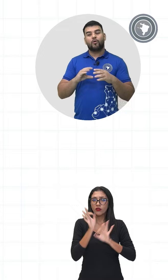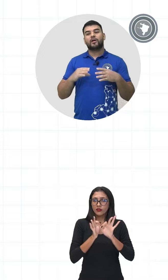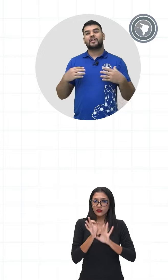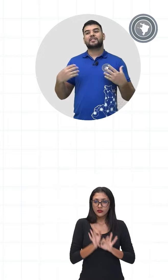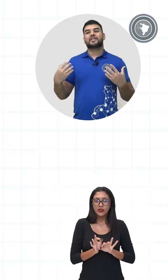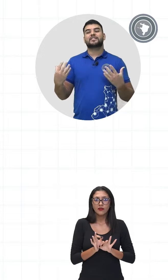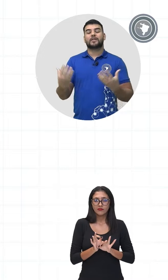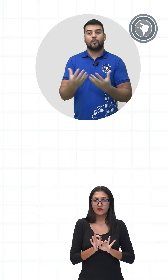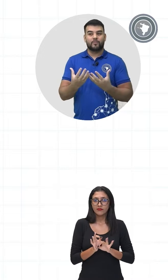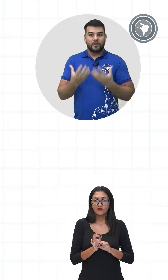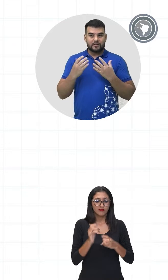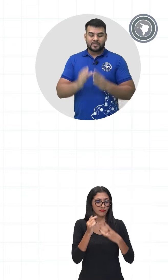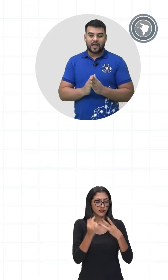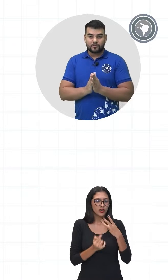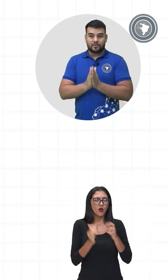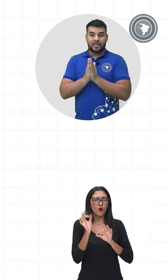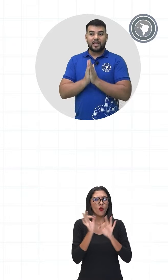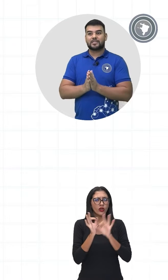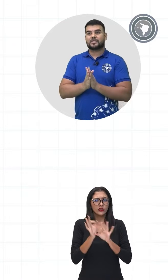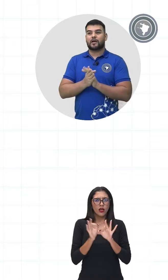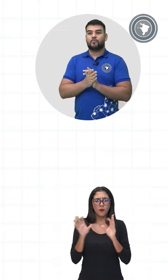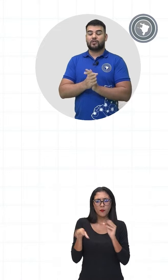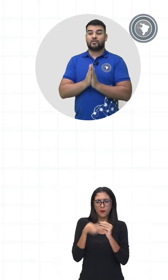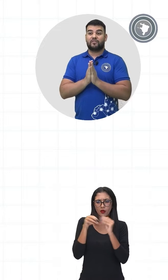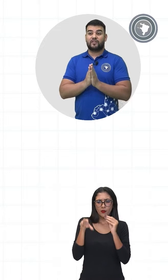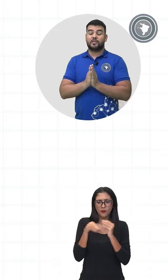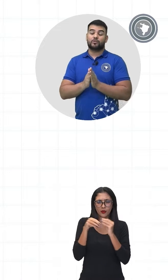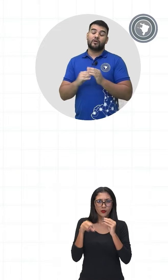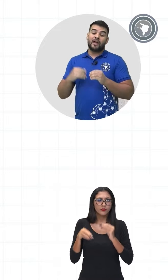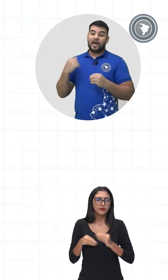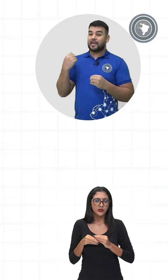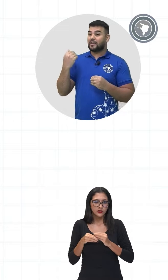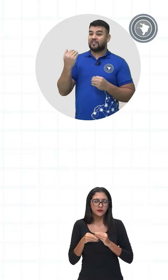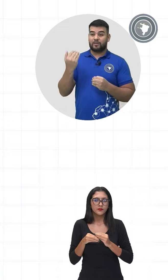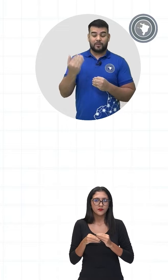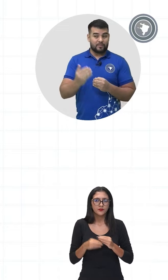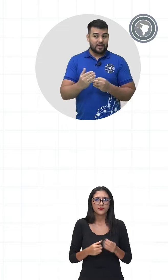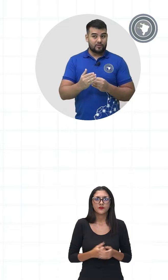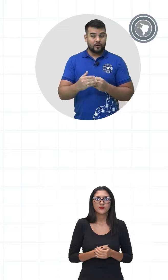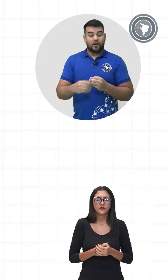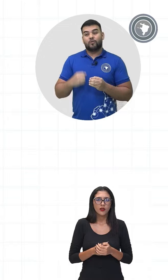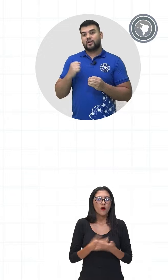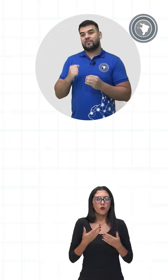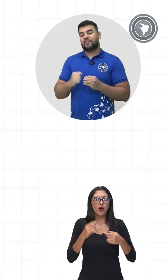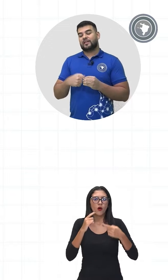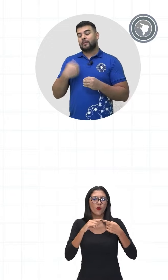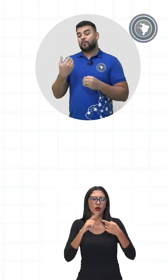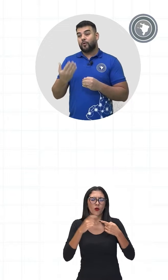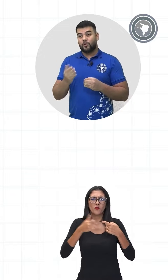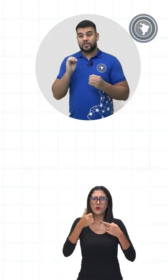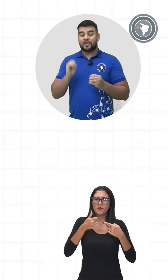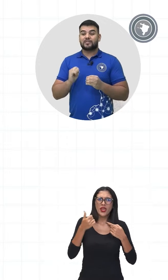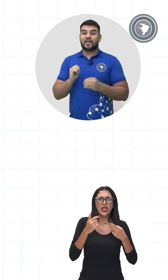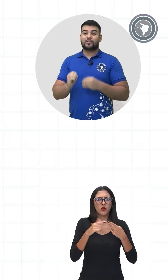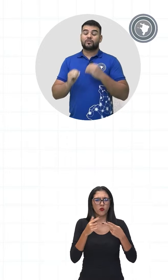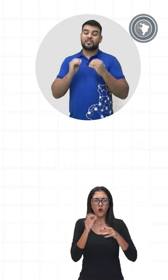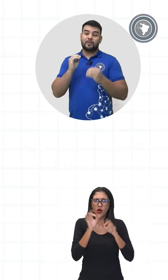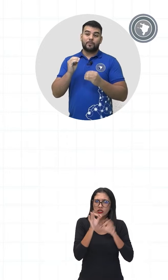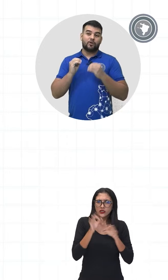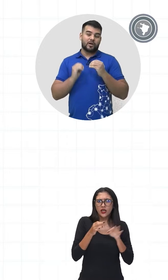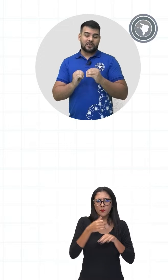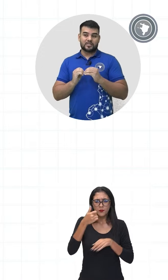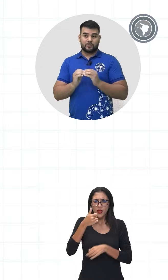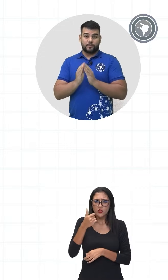fazer uma organização, certo, desses argumentos, definindo aquele que vem primeiro, o que vem depois,